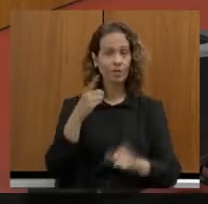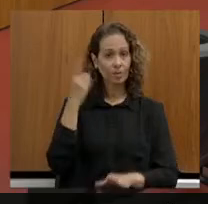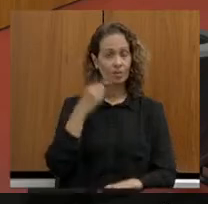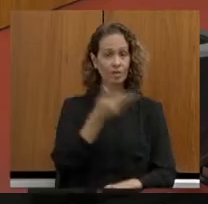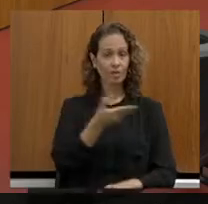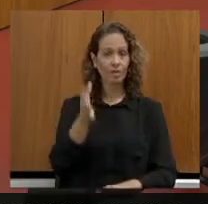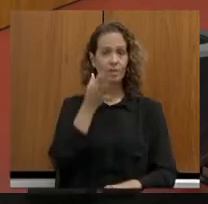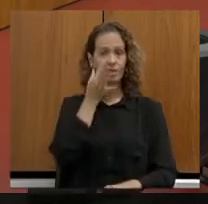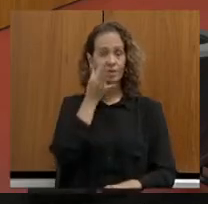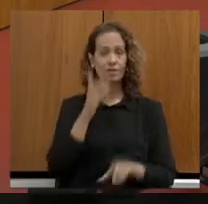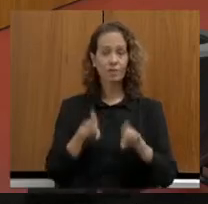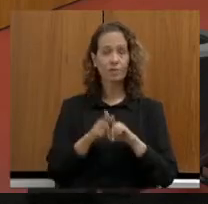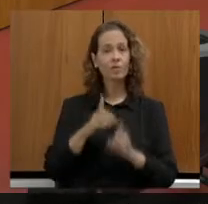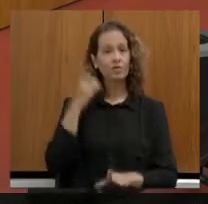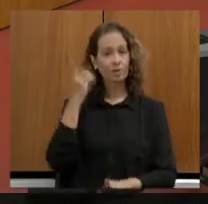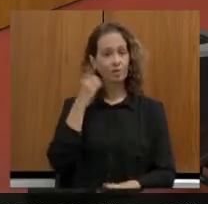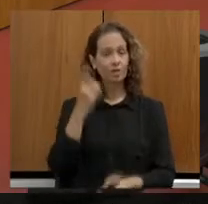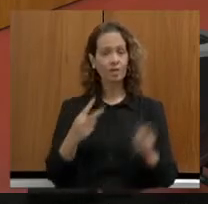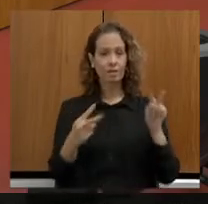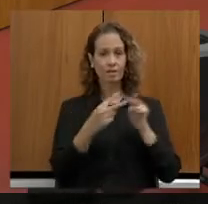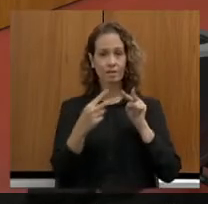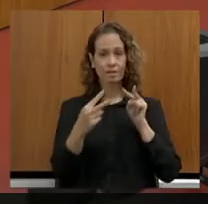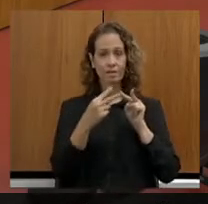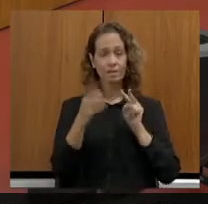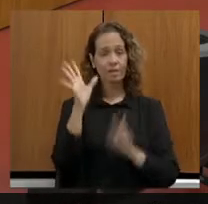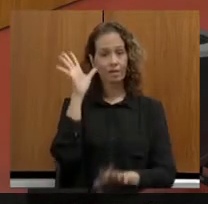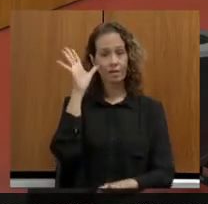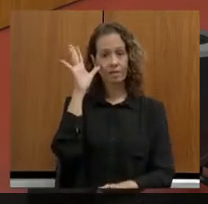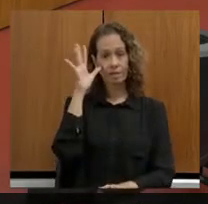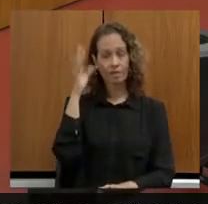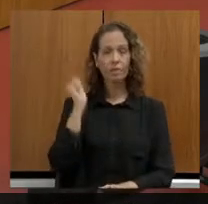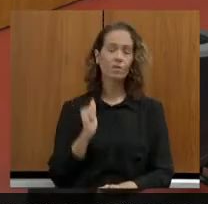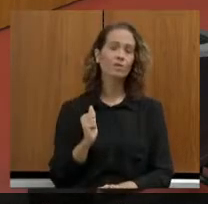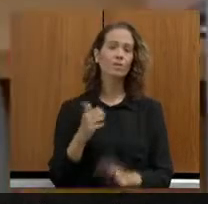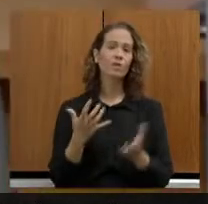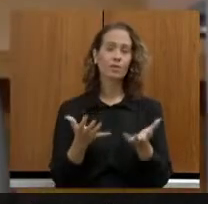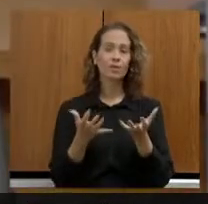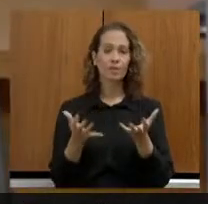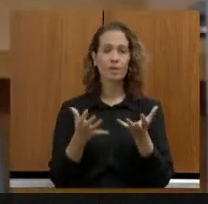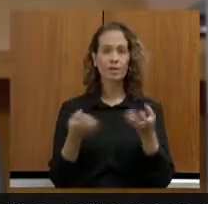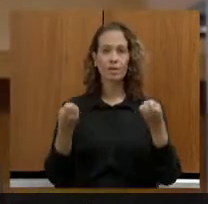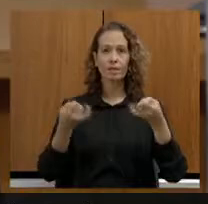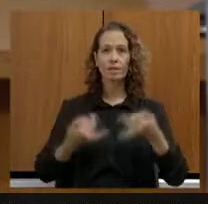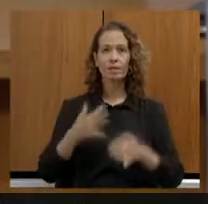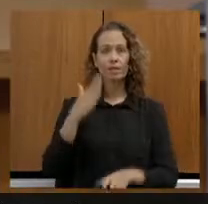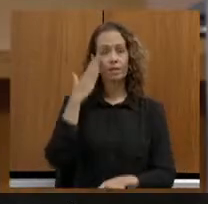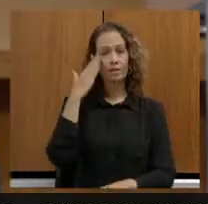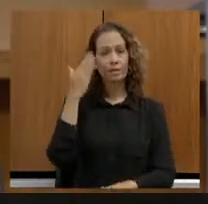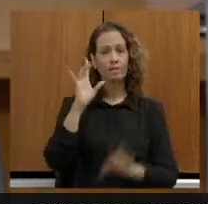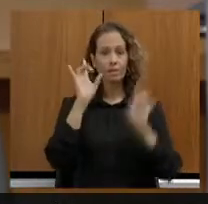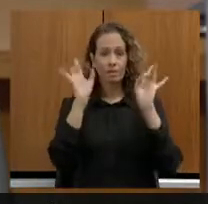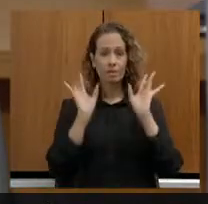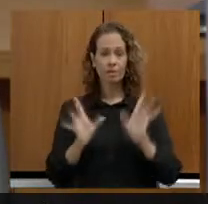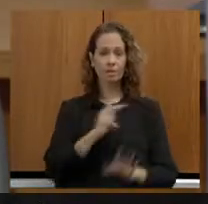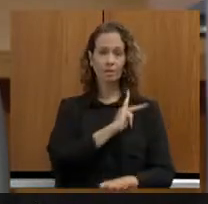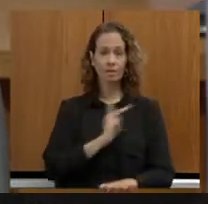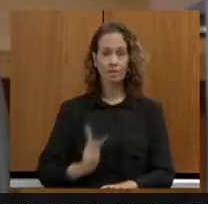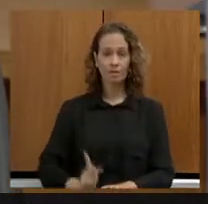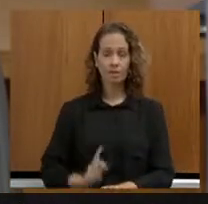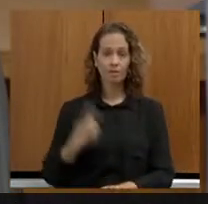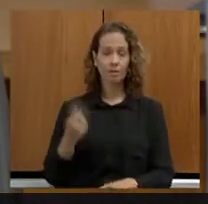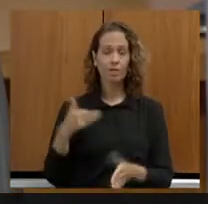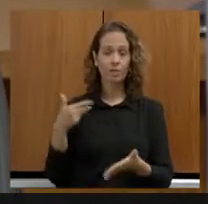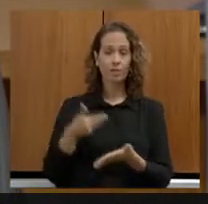presentes deputados e também e nos assistindo é eu queria prestar um agradecimento especial ao presidente a gente